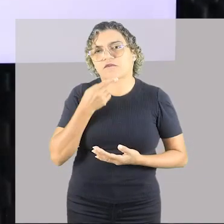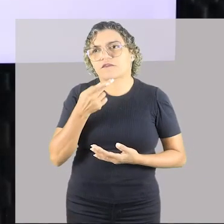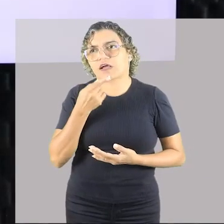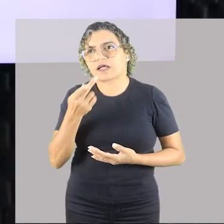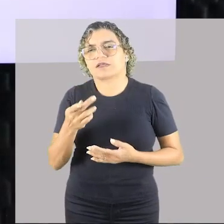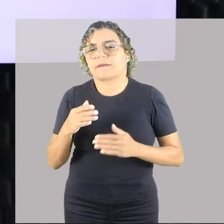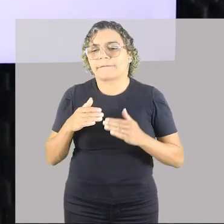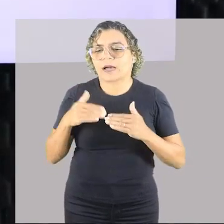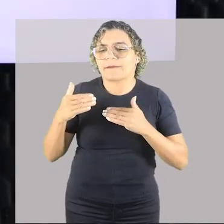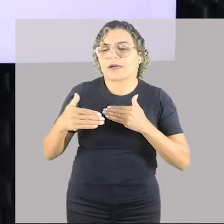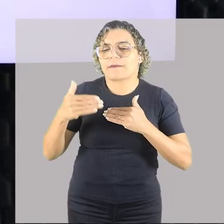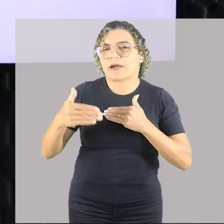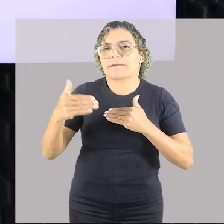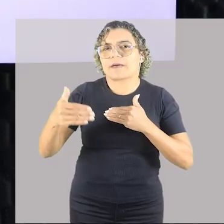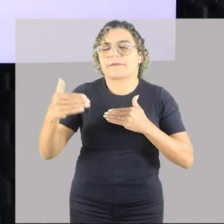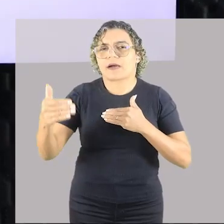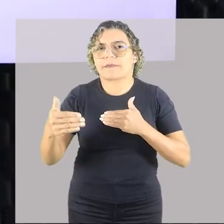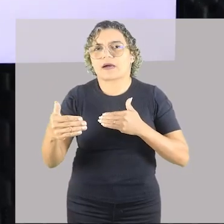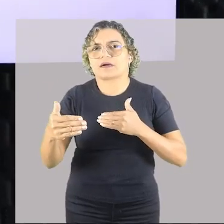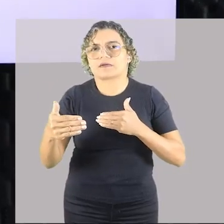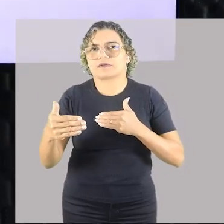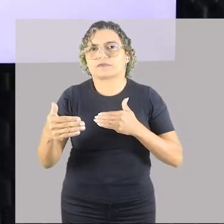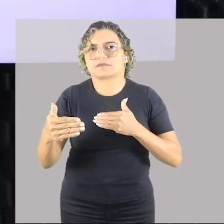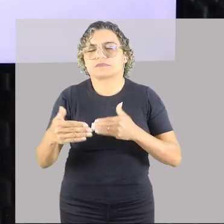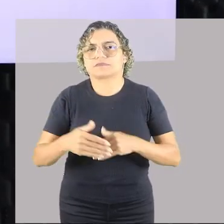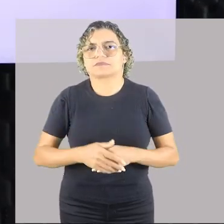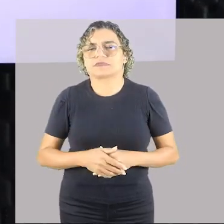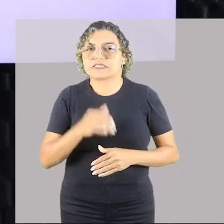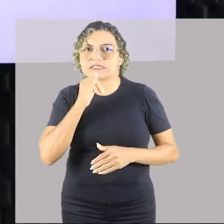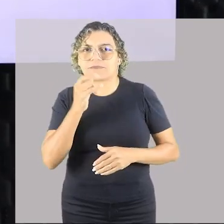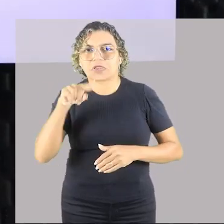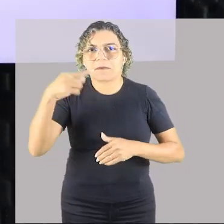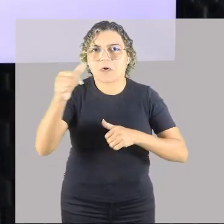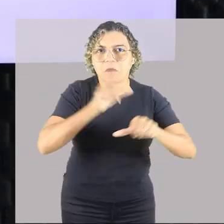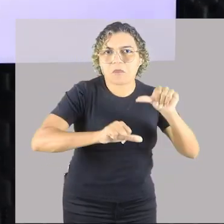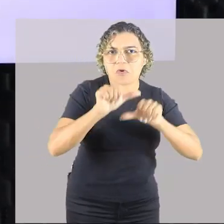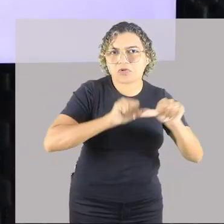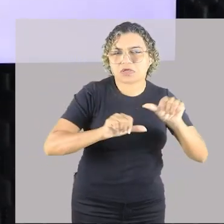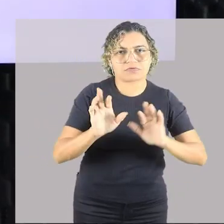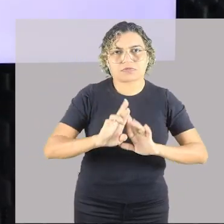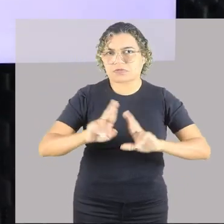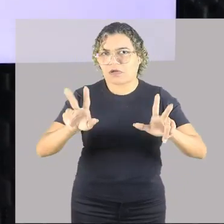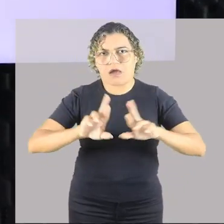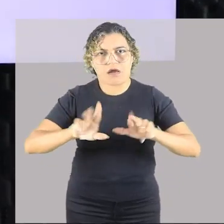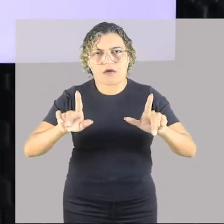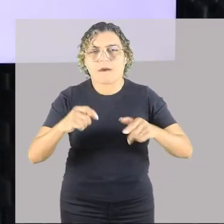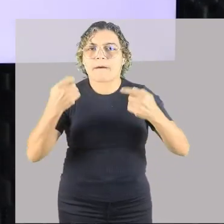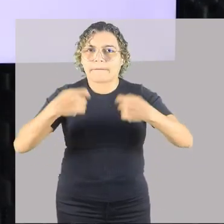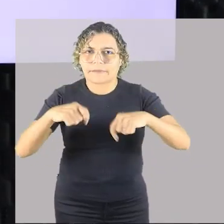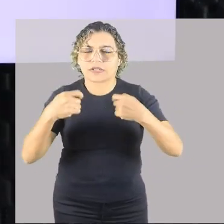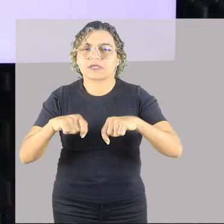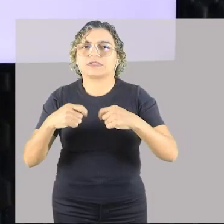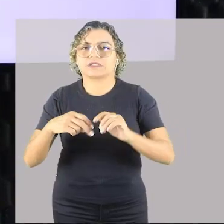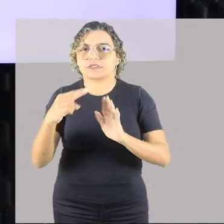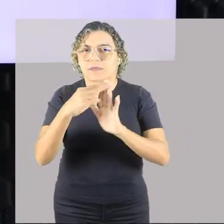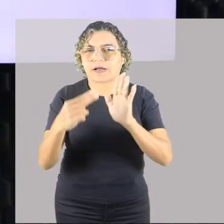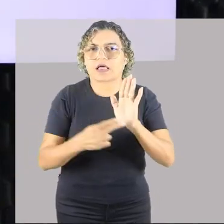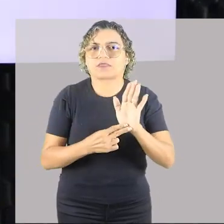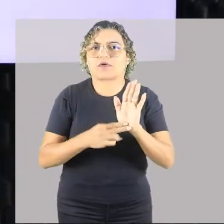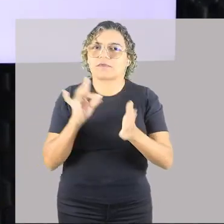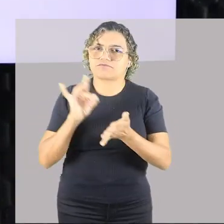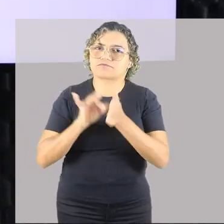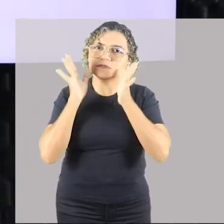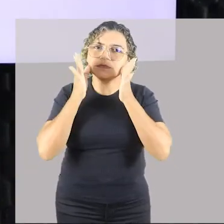palavras, o mero decurso do tempo não muda a incompetência em competência. Para a alteração da competência é necessário, claro, a edição de uma